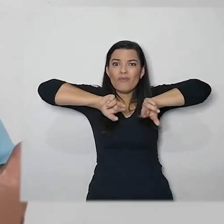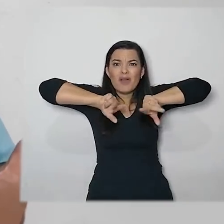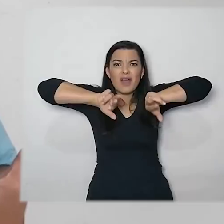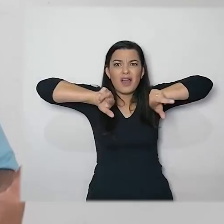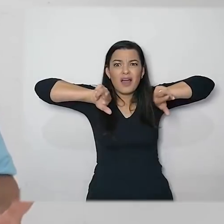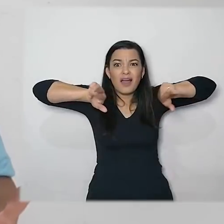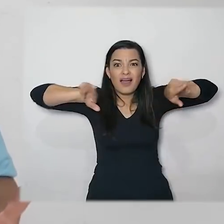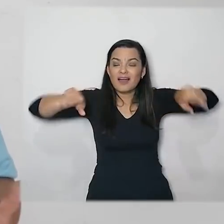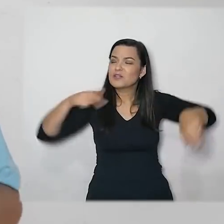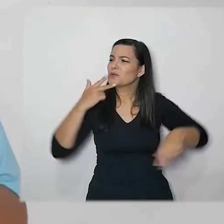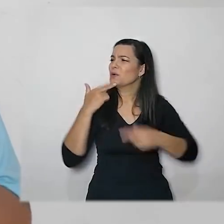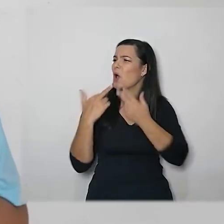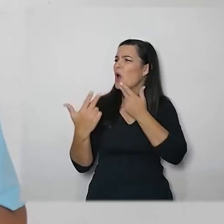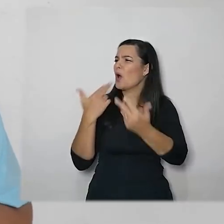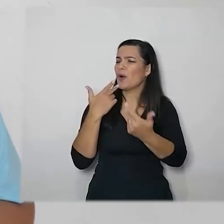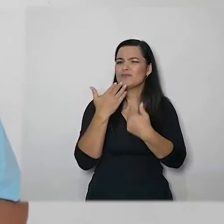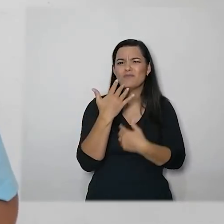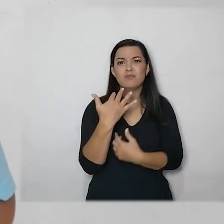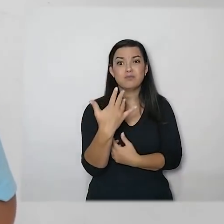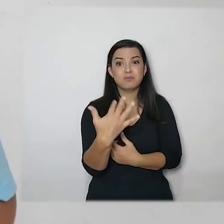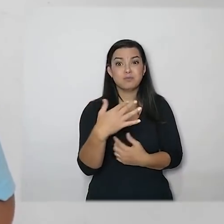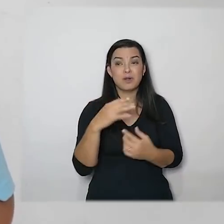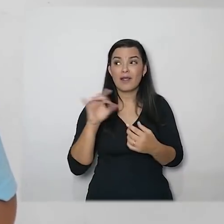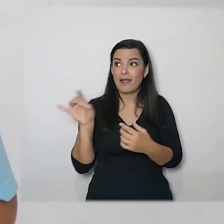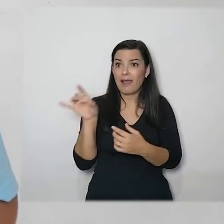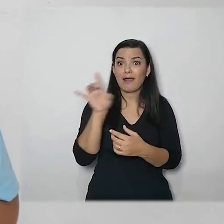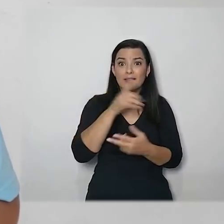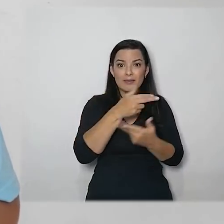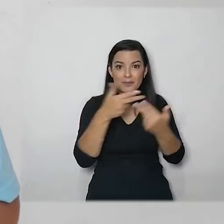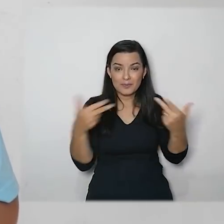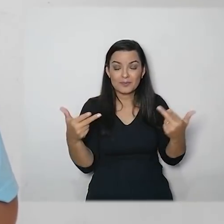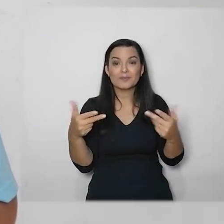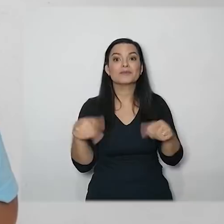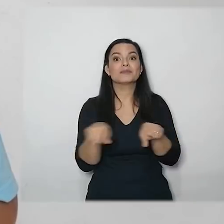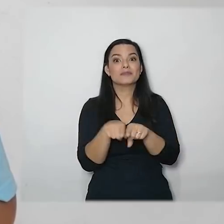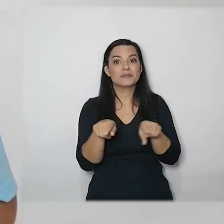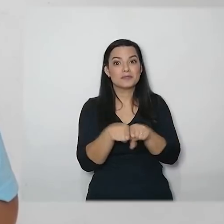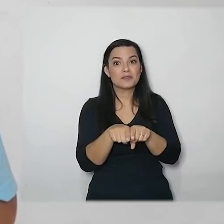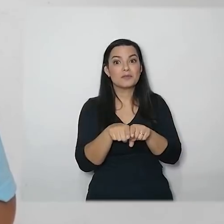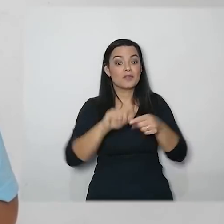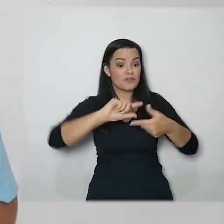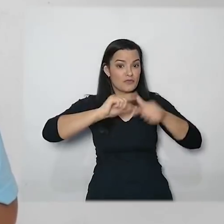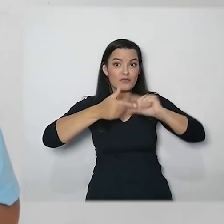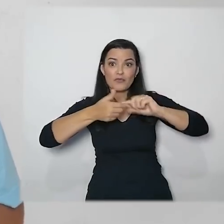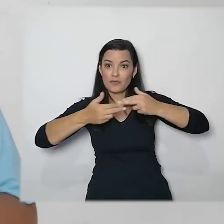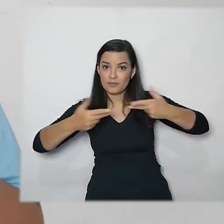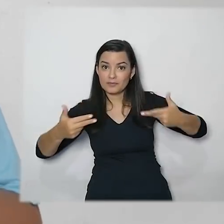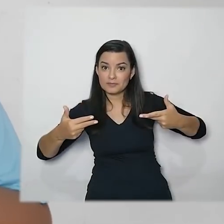cores e formas que nós temos para tudo? É